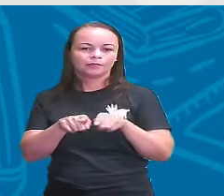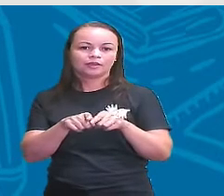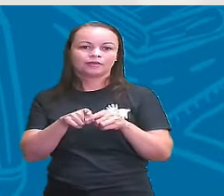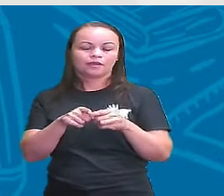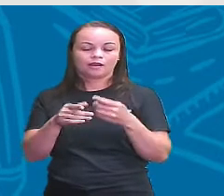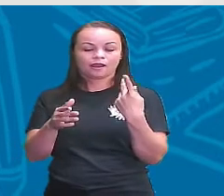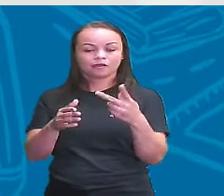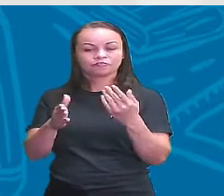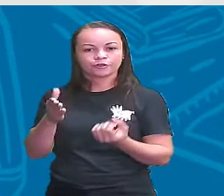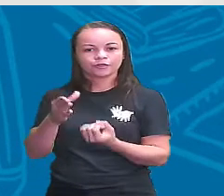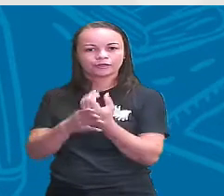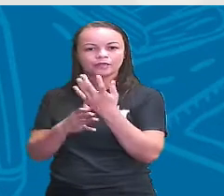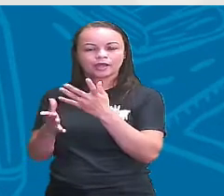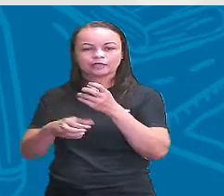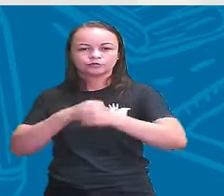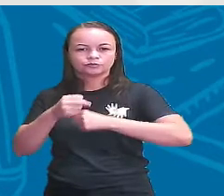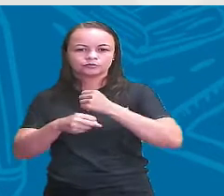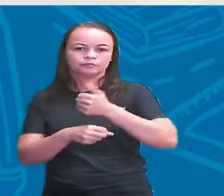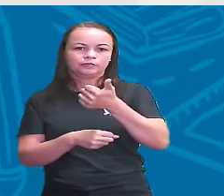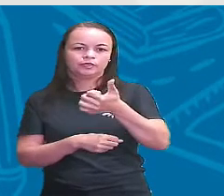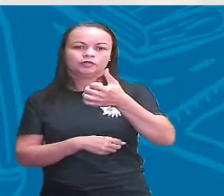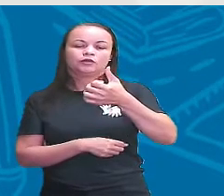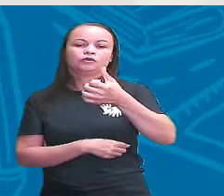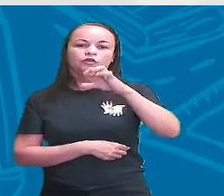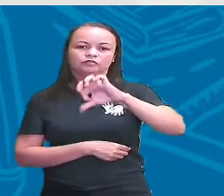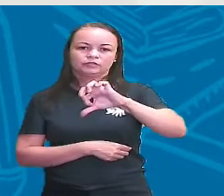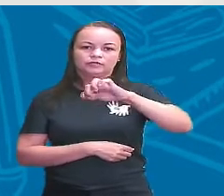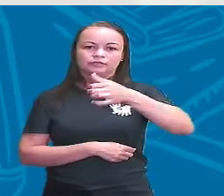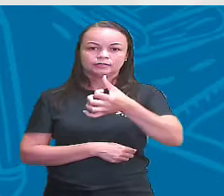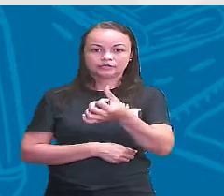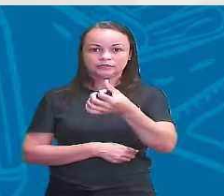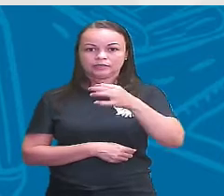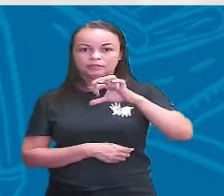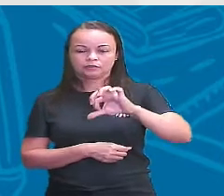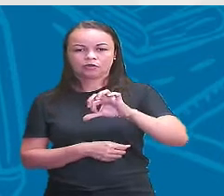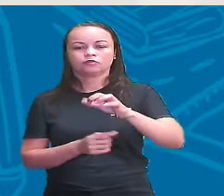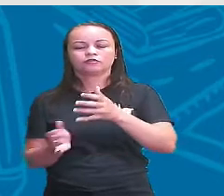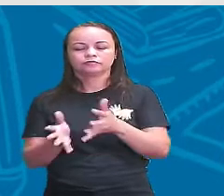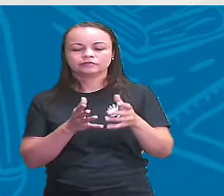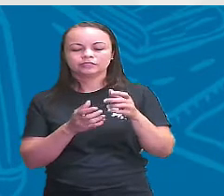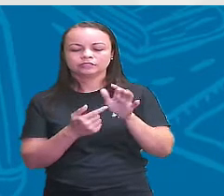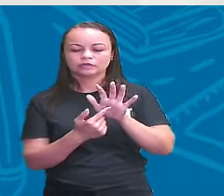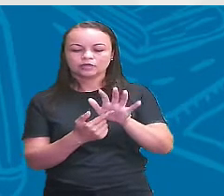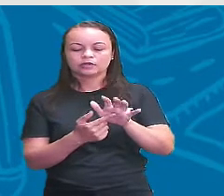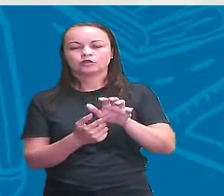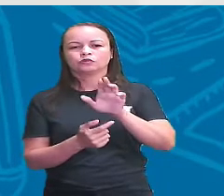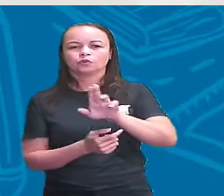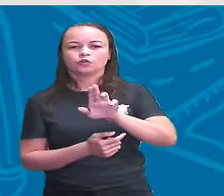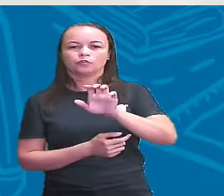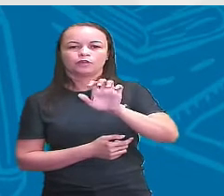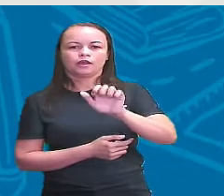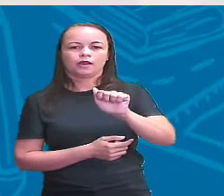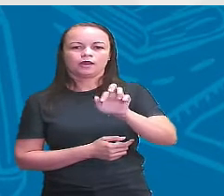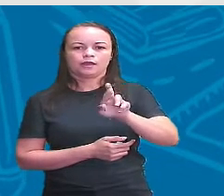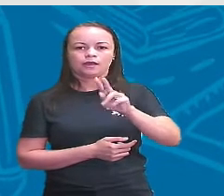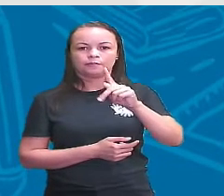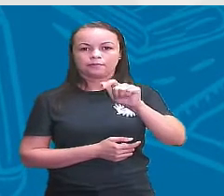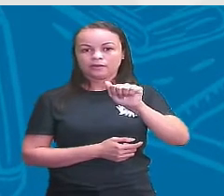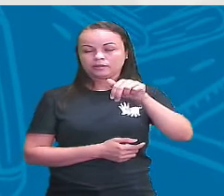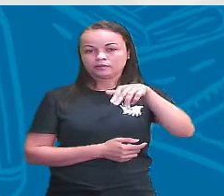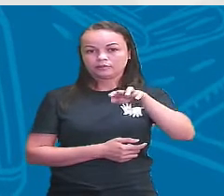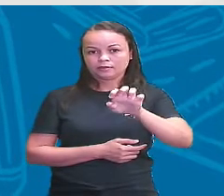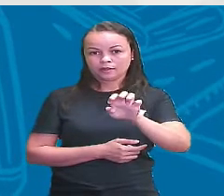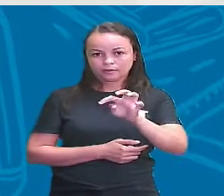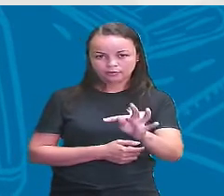em 1969 nos Estados Unidos, chamada de ARPANET, tinha como função interligar laboratórios de